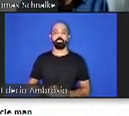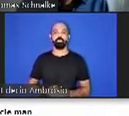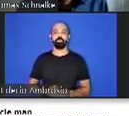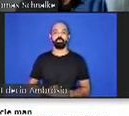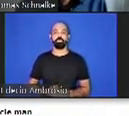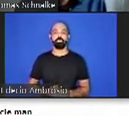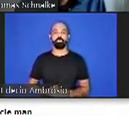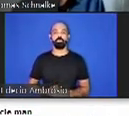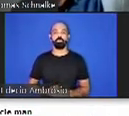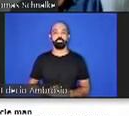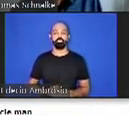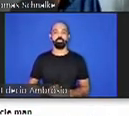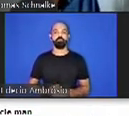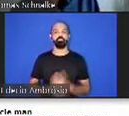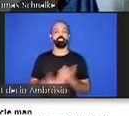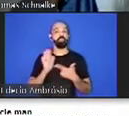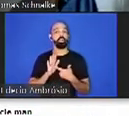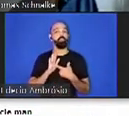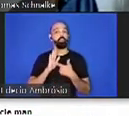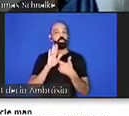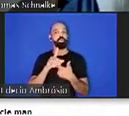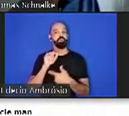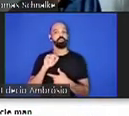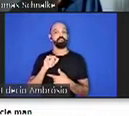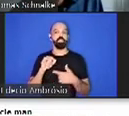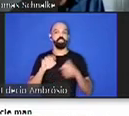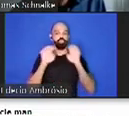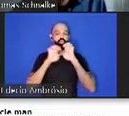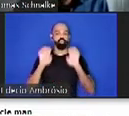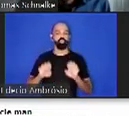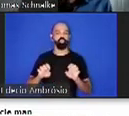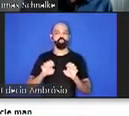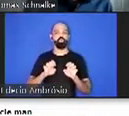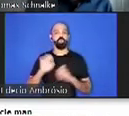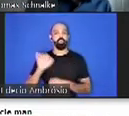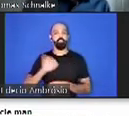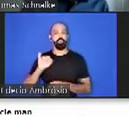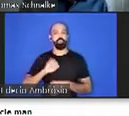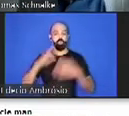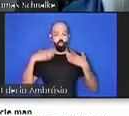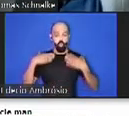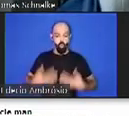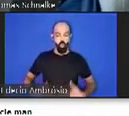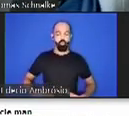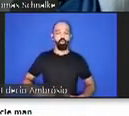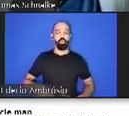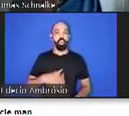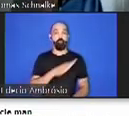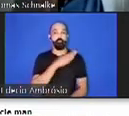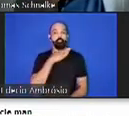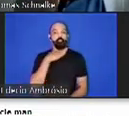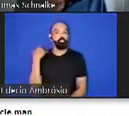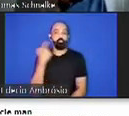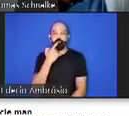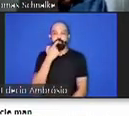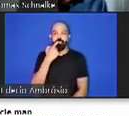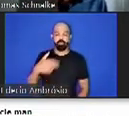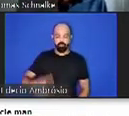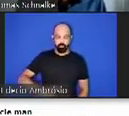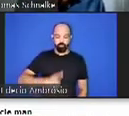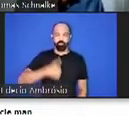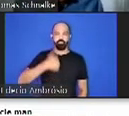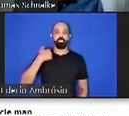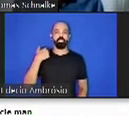mostra estruturas importantes do corpo humano fresco que acabou de ser dissecado na